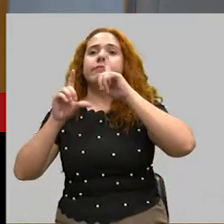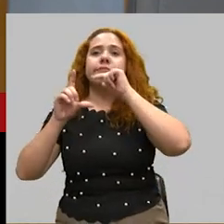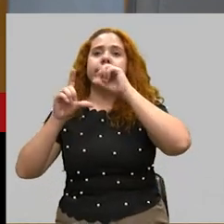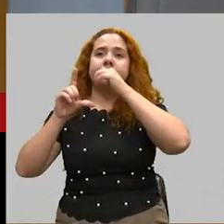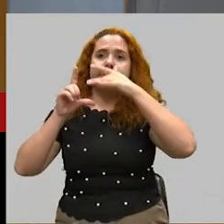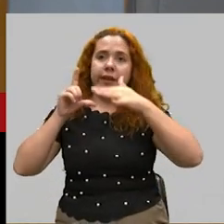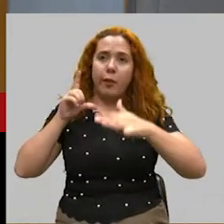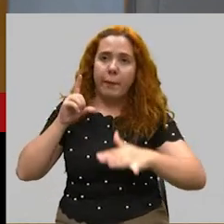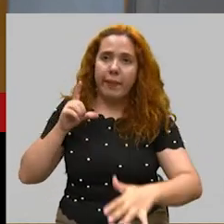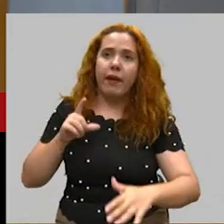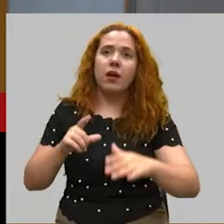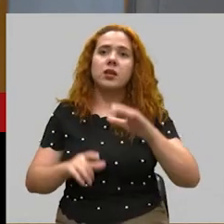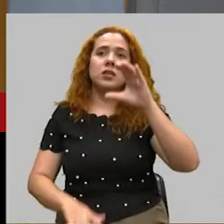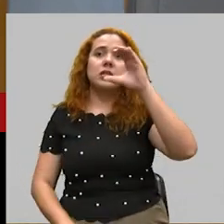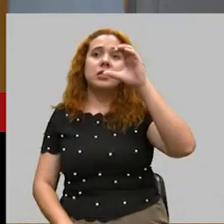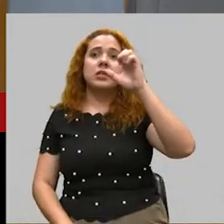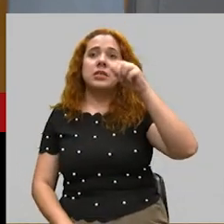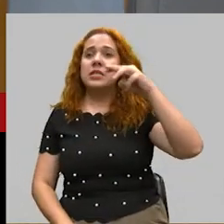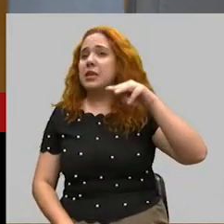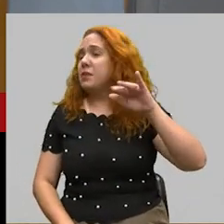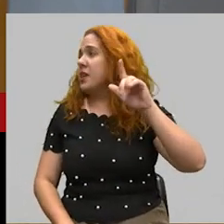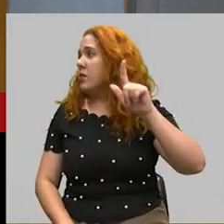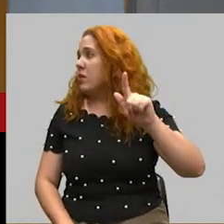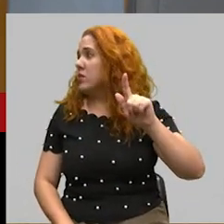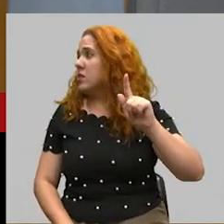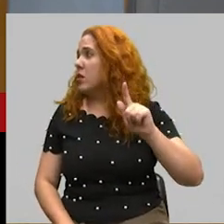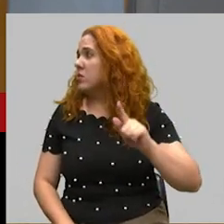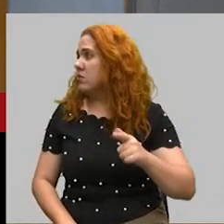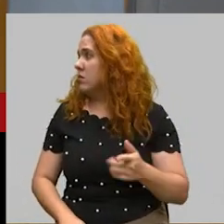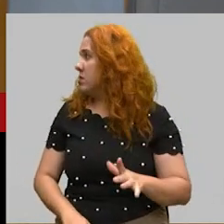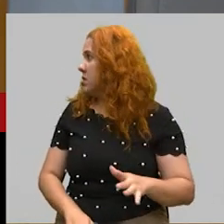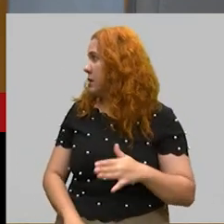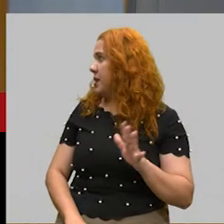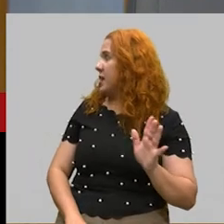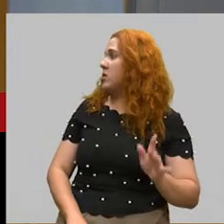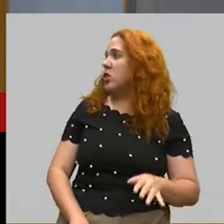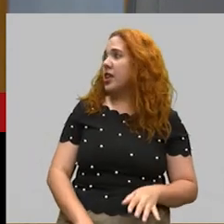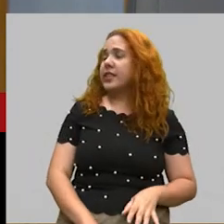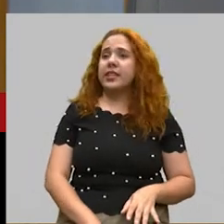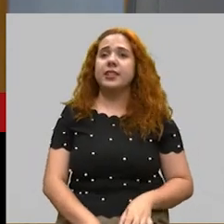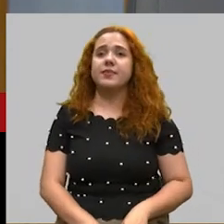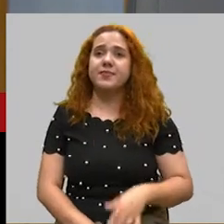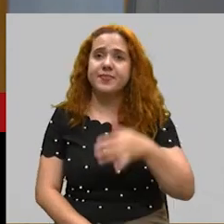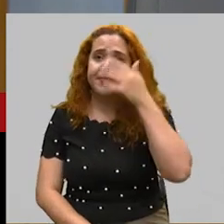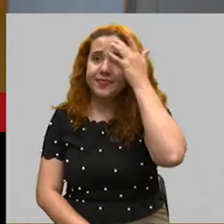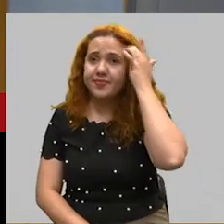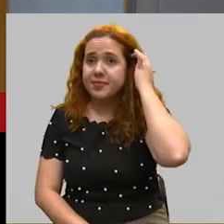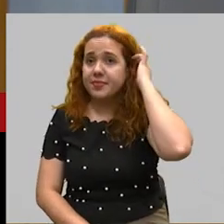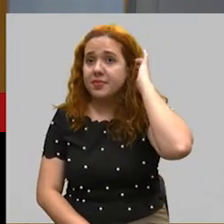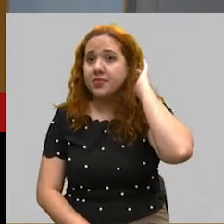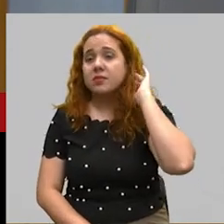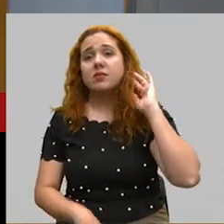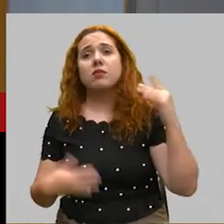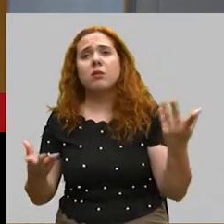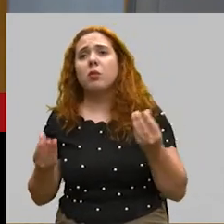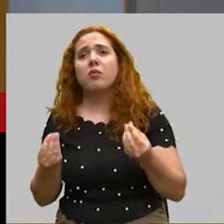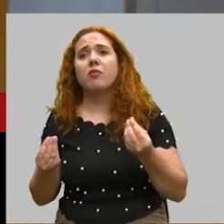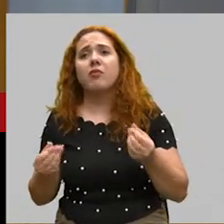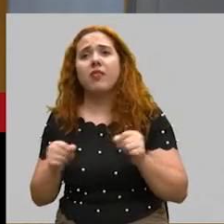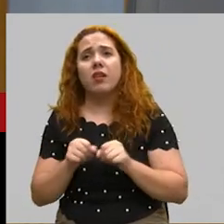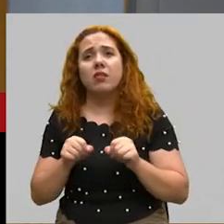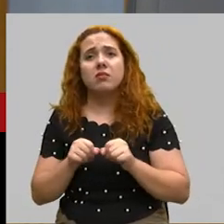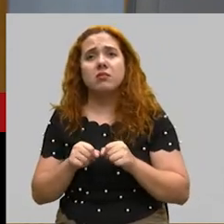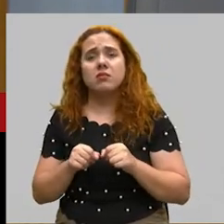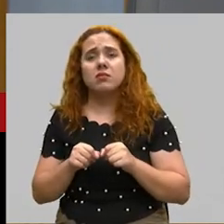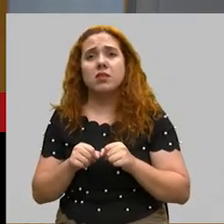um convite para todas e todos vocês para ingressarem conosco nessa luta e como é que a gente faz isso todo mundo